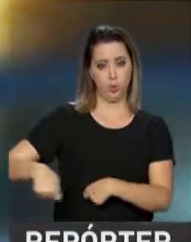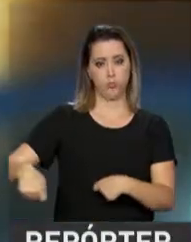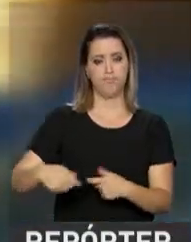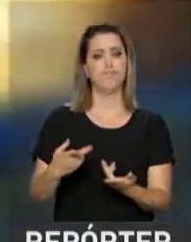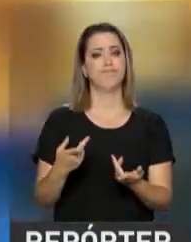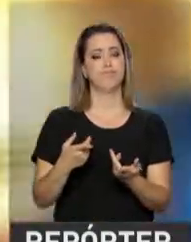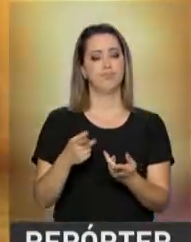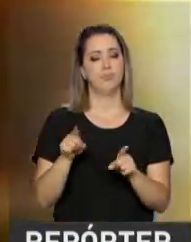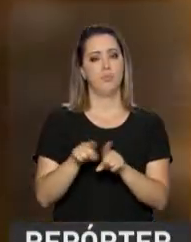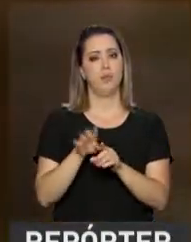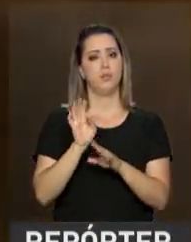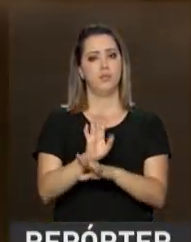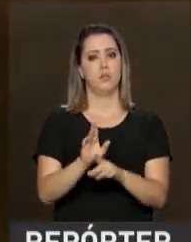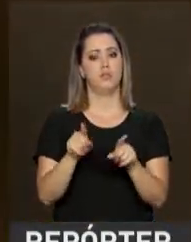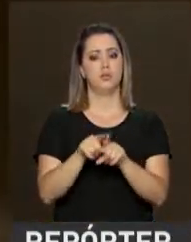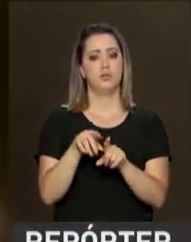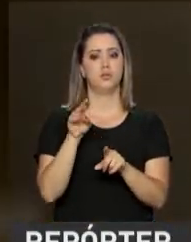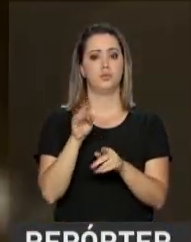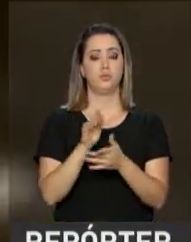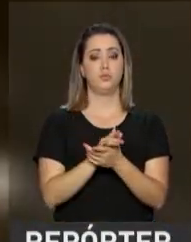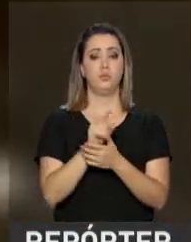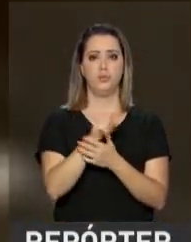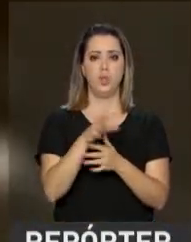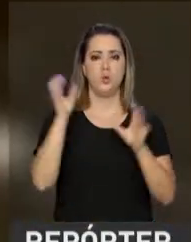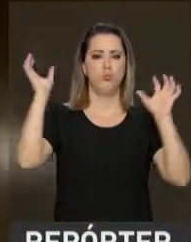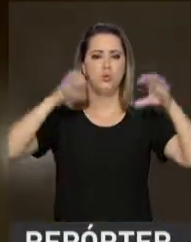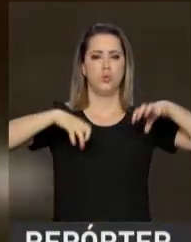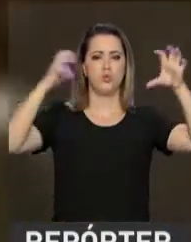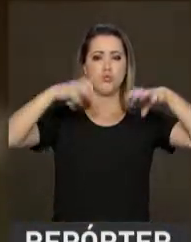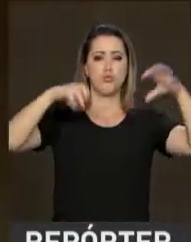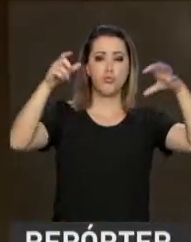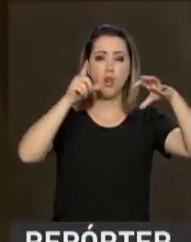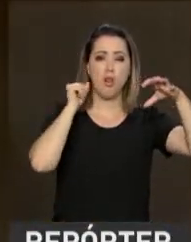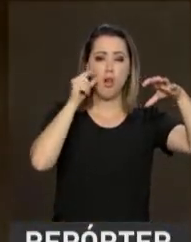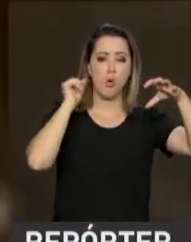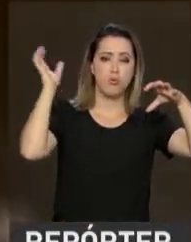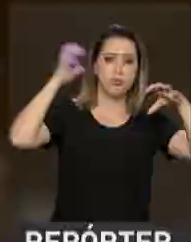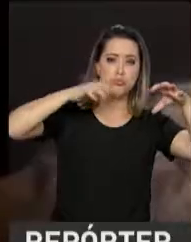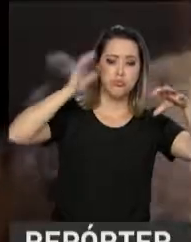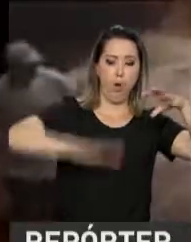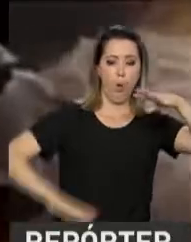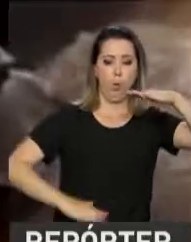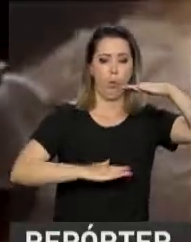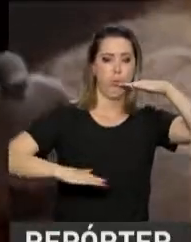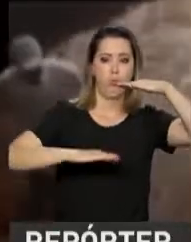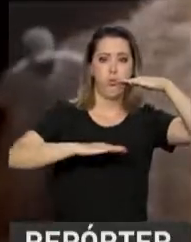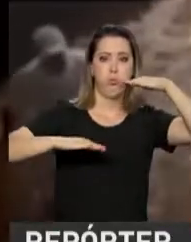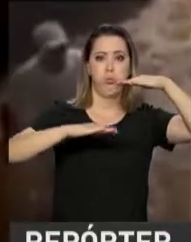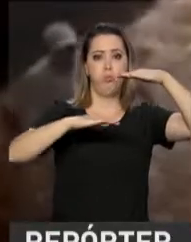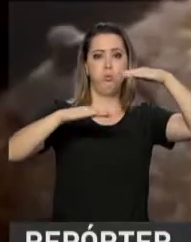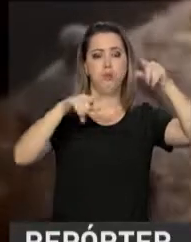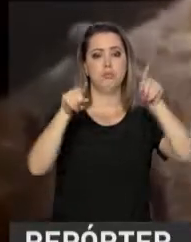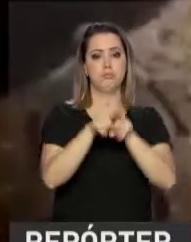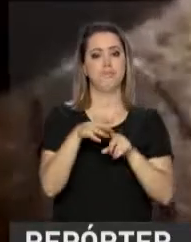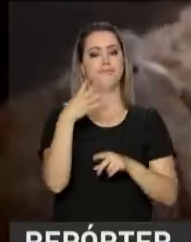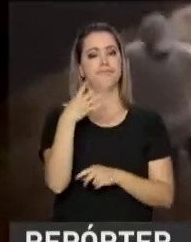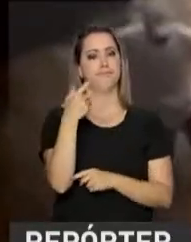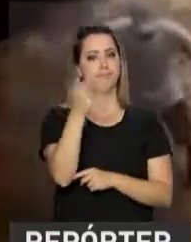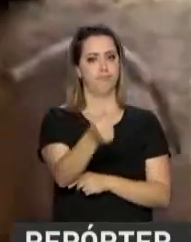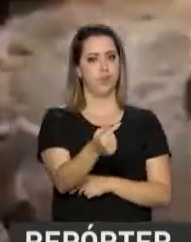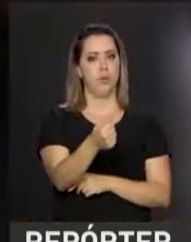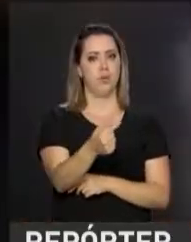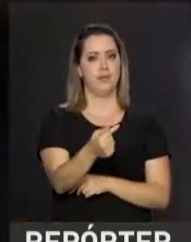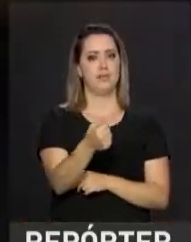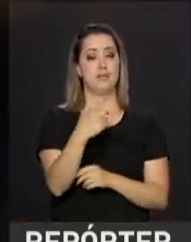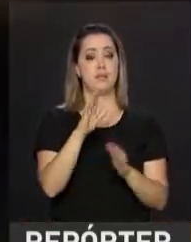chuvas do final de maio não vão ser esquecidos nem tão cedo pelos alagoanos 47 das 136 escolas da